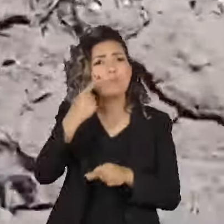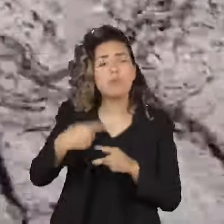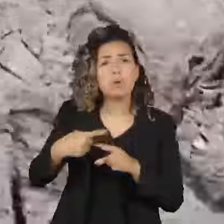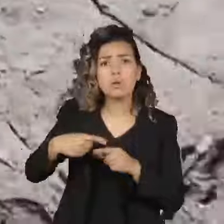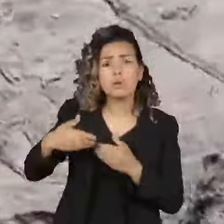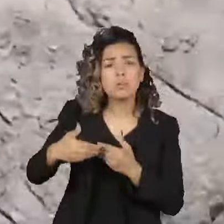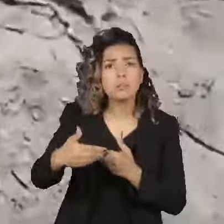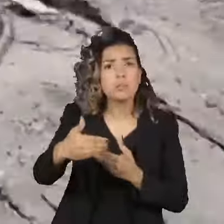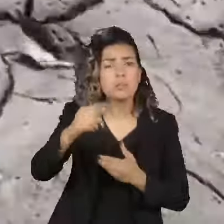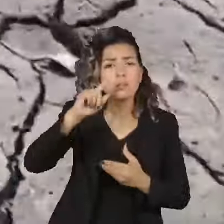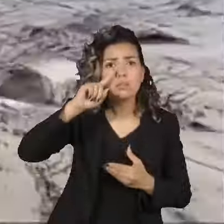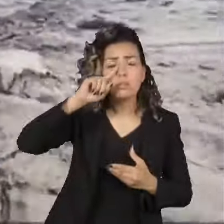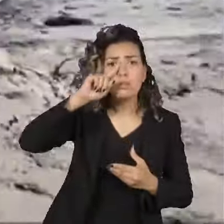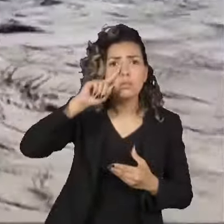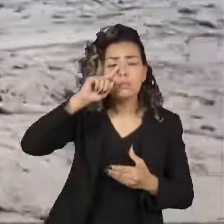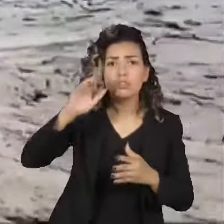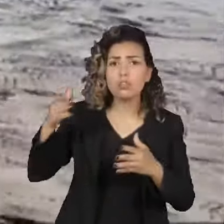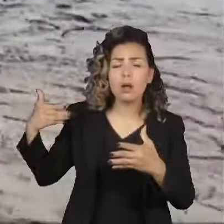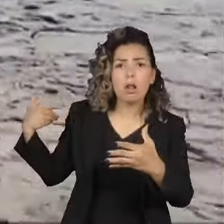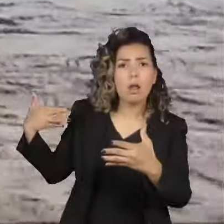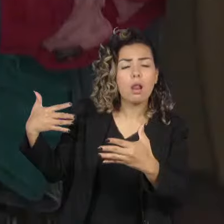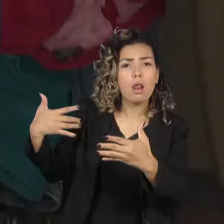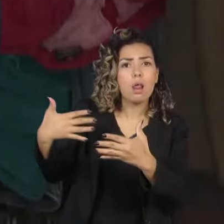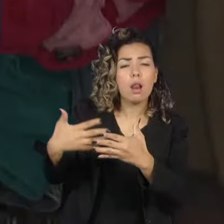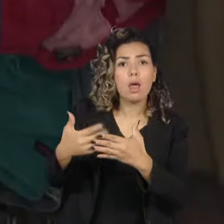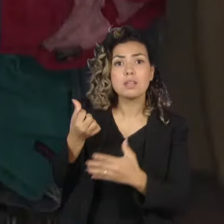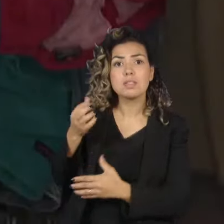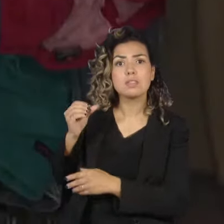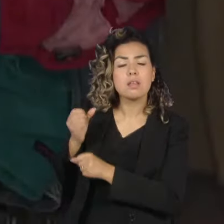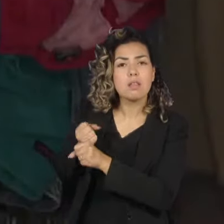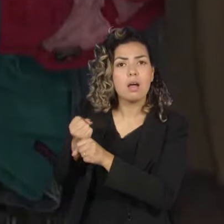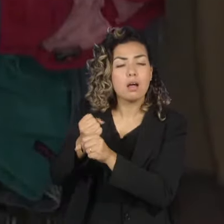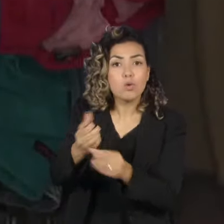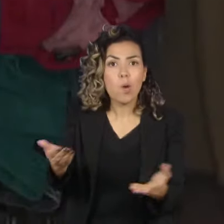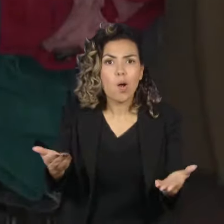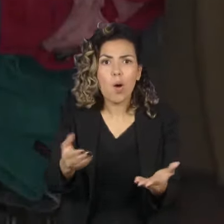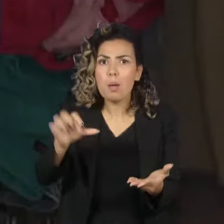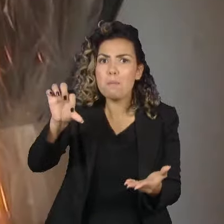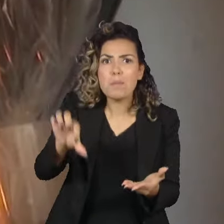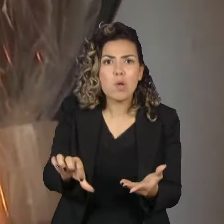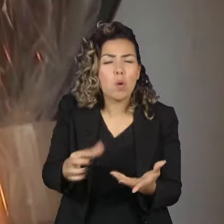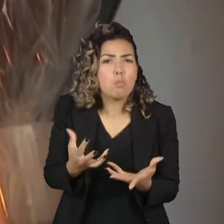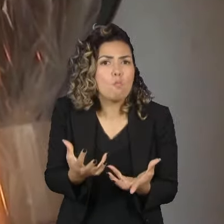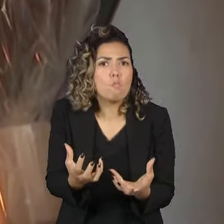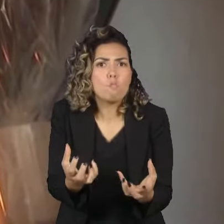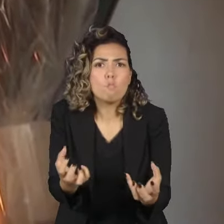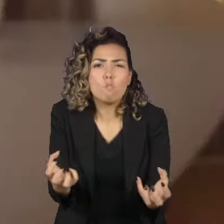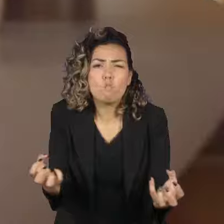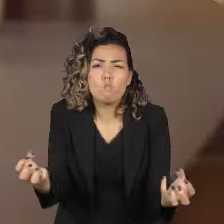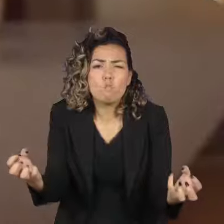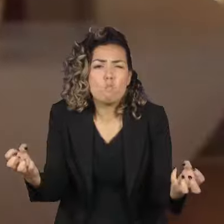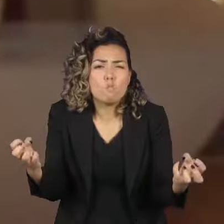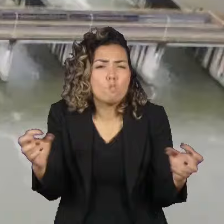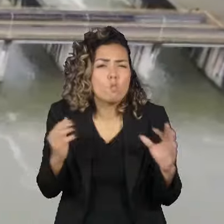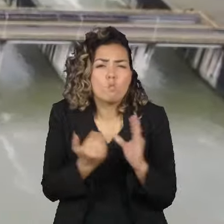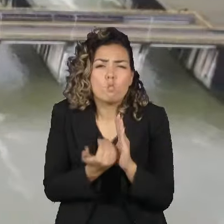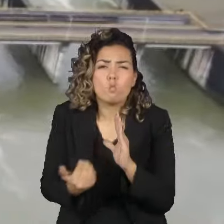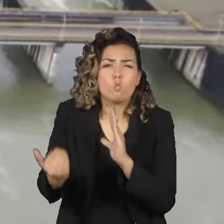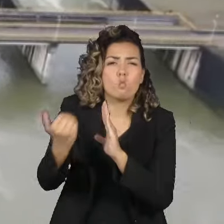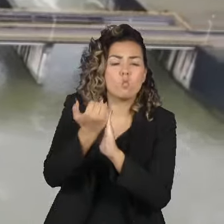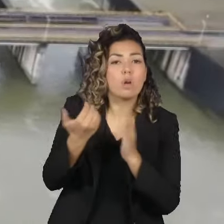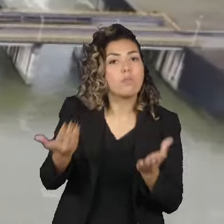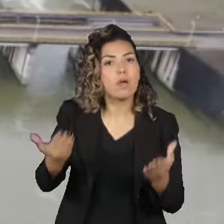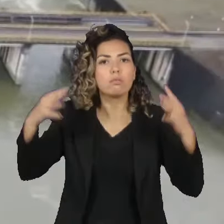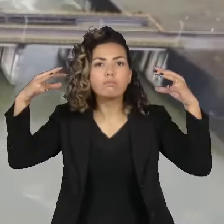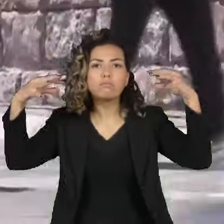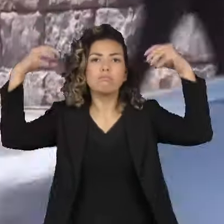pelas autoridades a pior seca em 6 décadas. O corte de energia pretende gerenciar de forma responsável o controle do